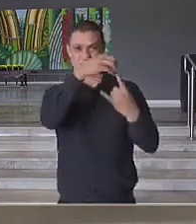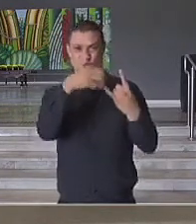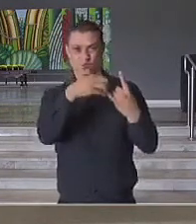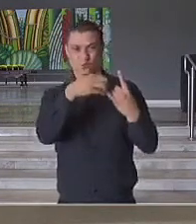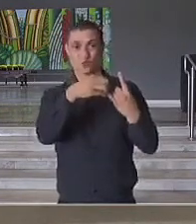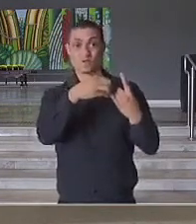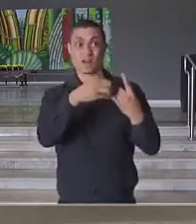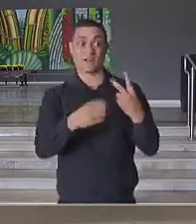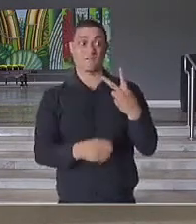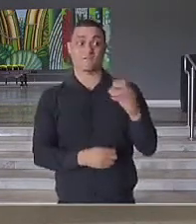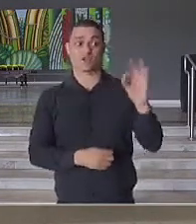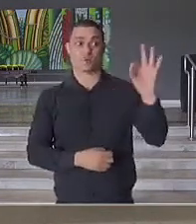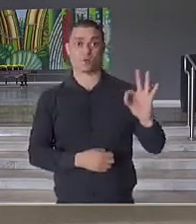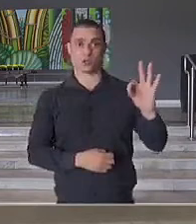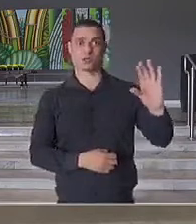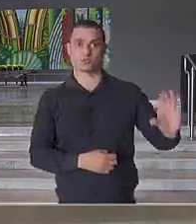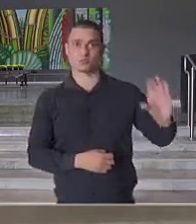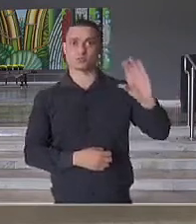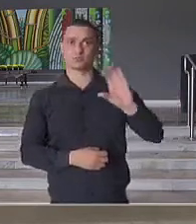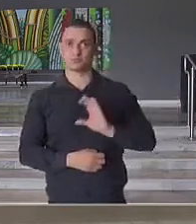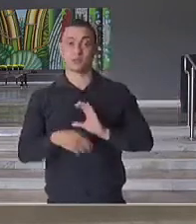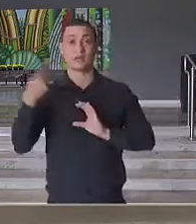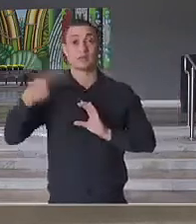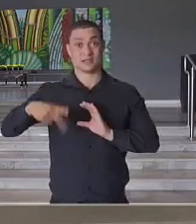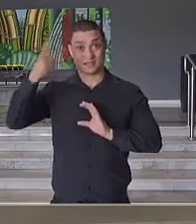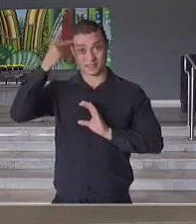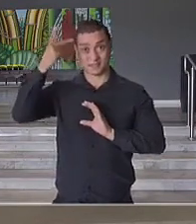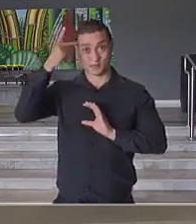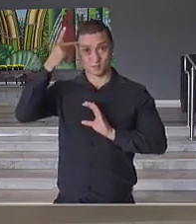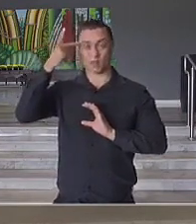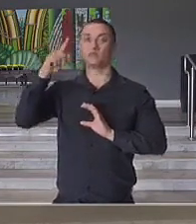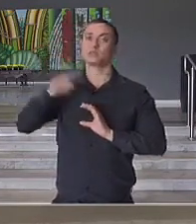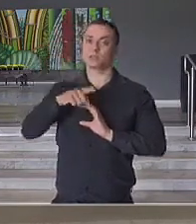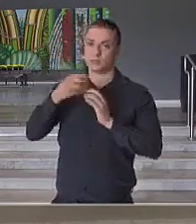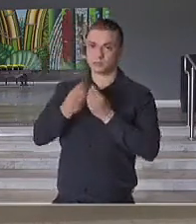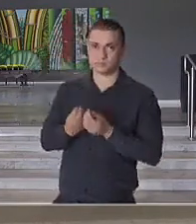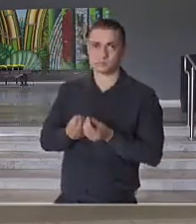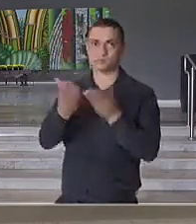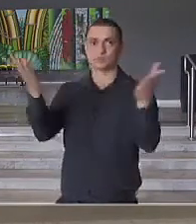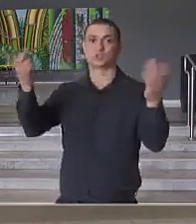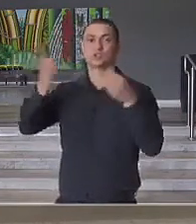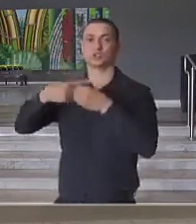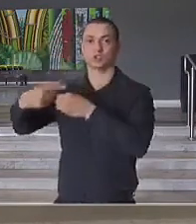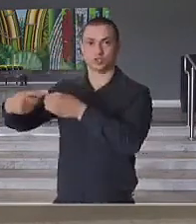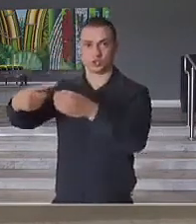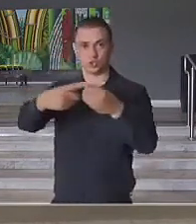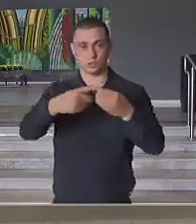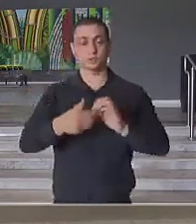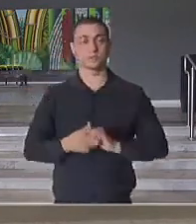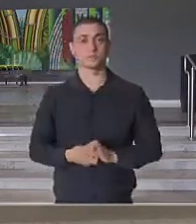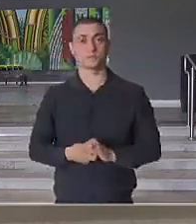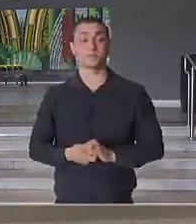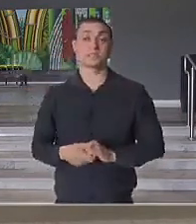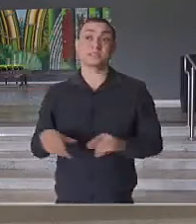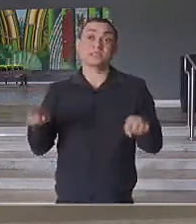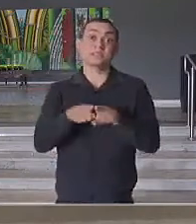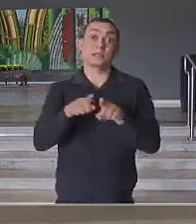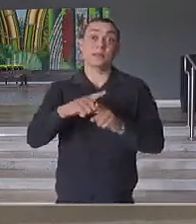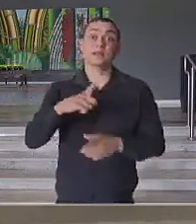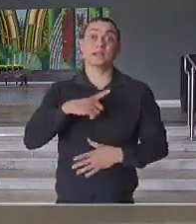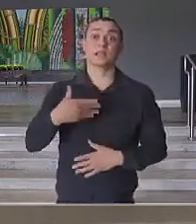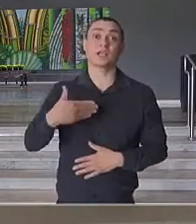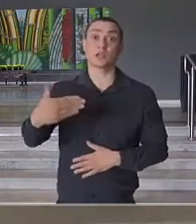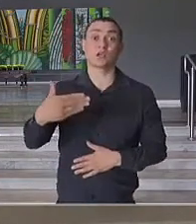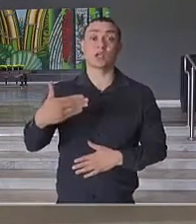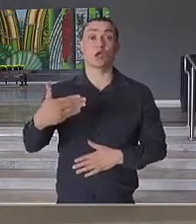teremos 20% delas que novamente serão redistribuídas para todos os municípios e teremos a liberação